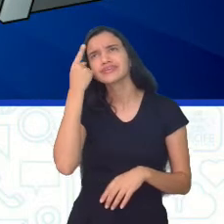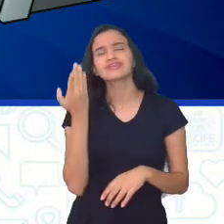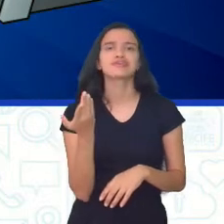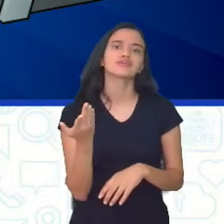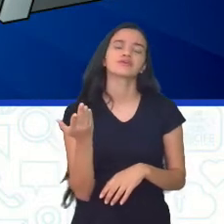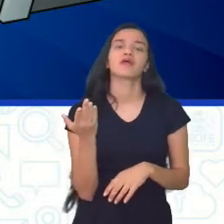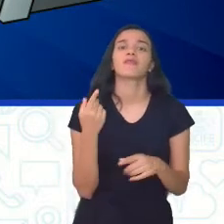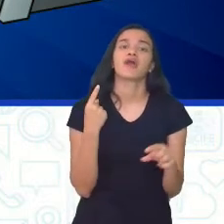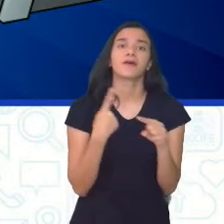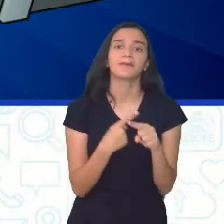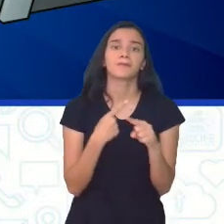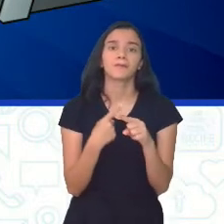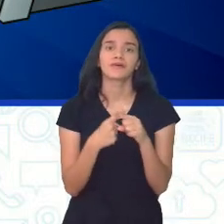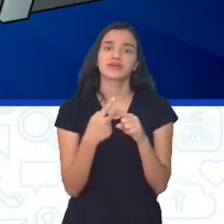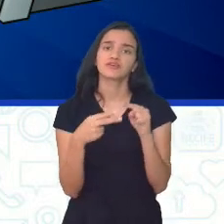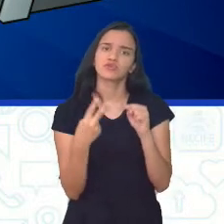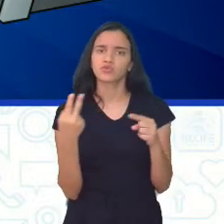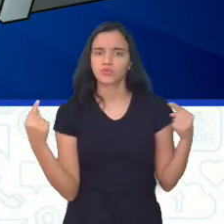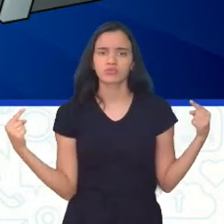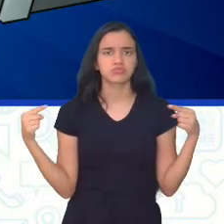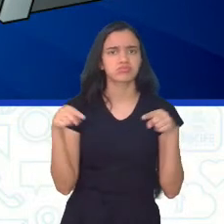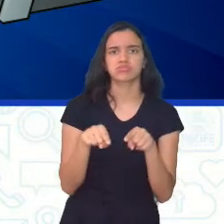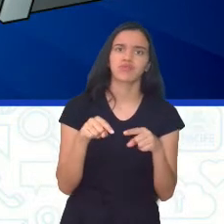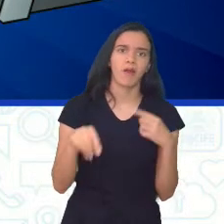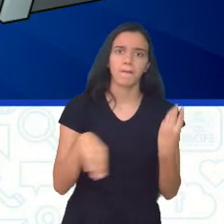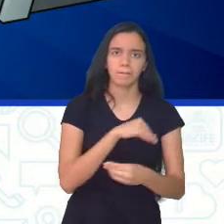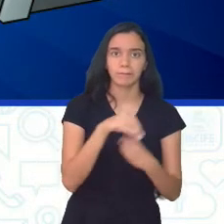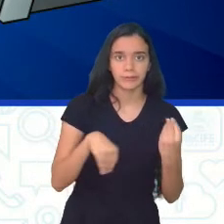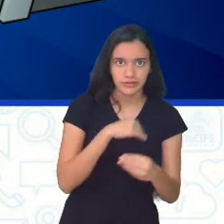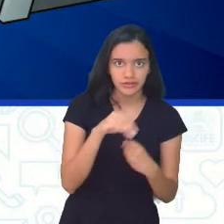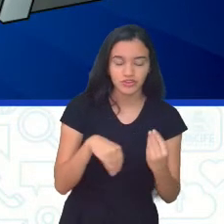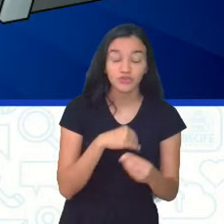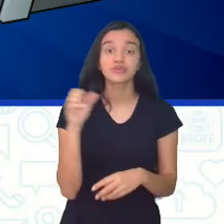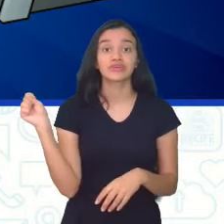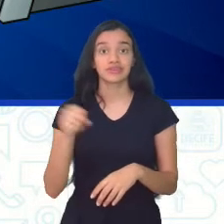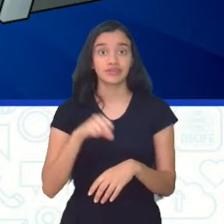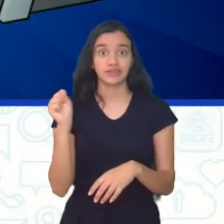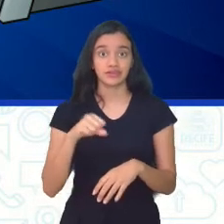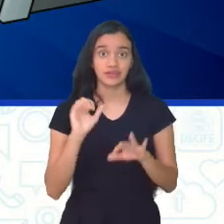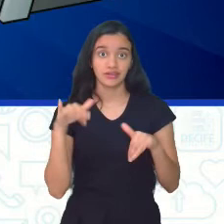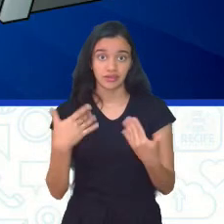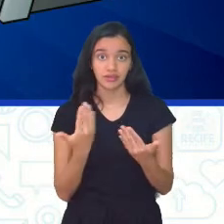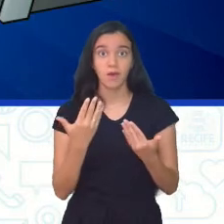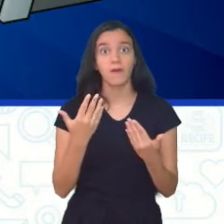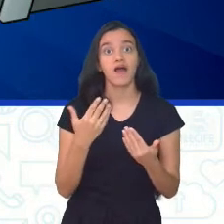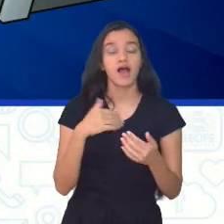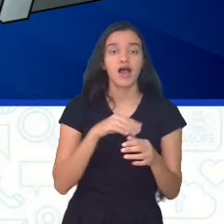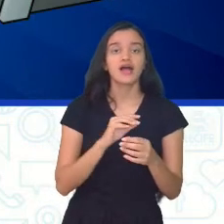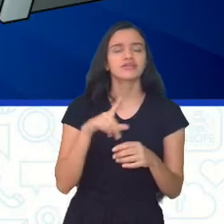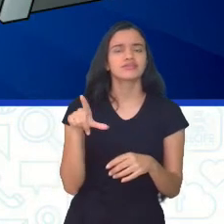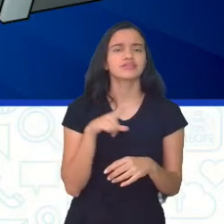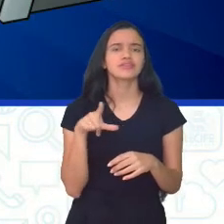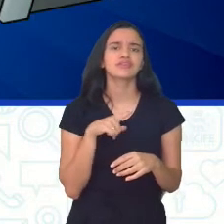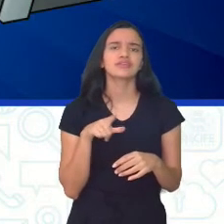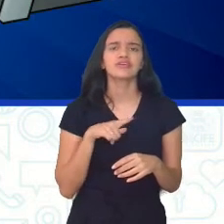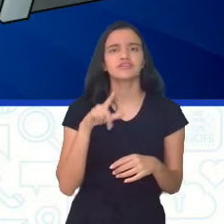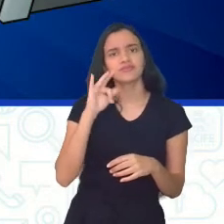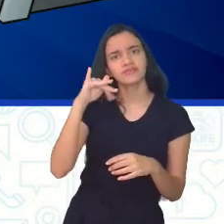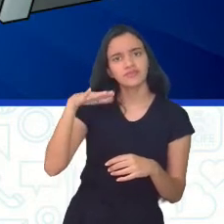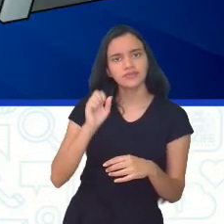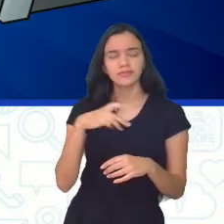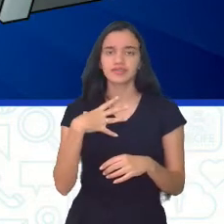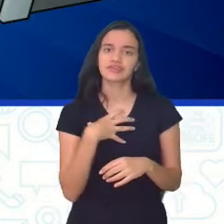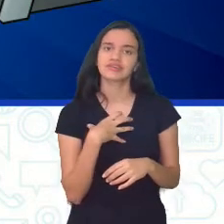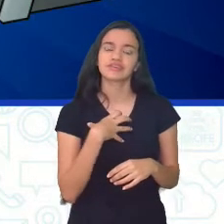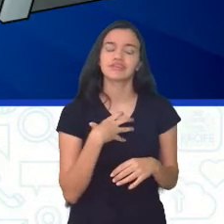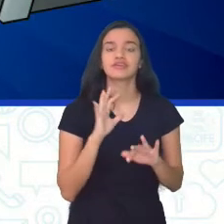assim, porque são os dois ao mesmo tempo, já que ele é misto. Pois é, isso mesmo. Ó. Nervos mistos contêm tanto fibras